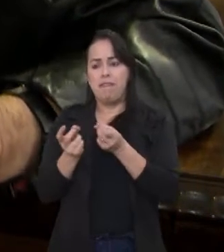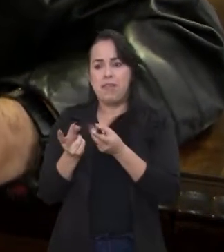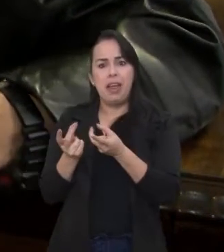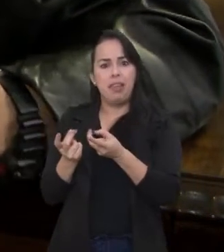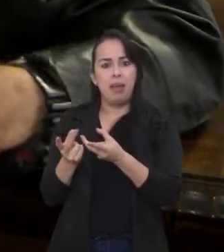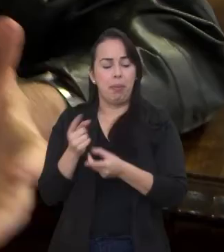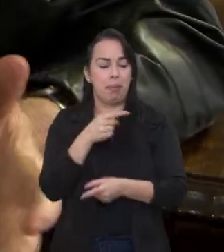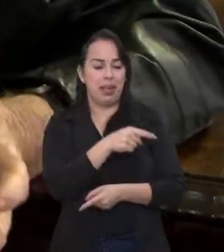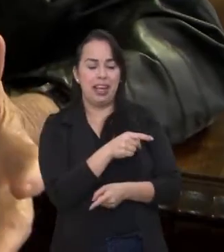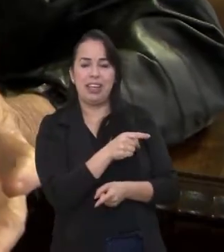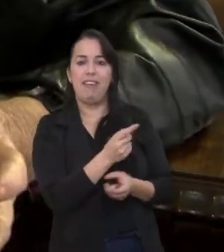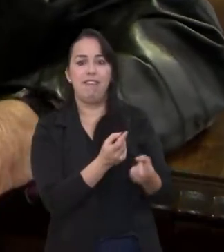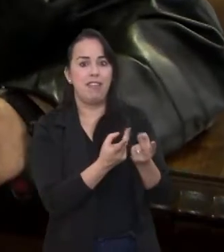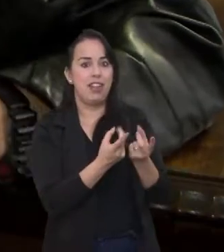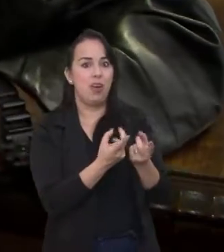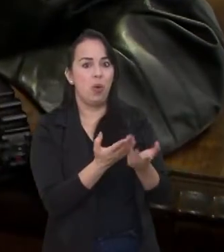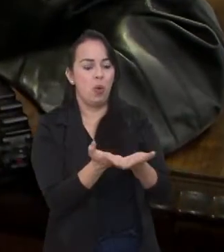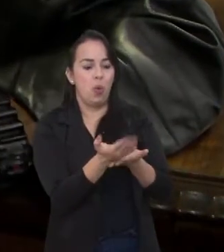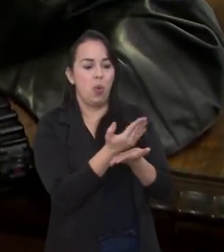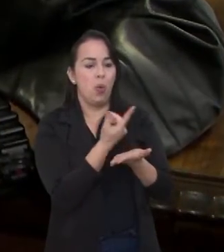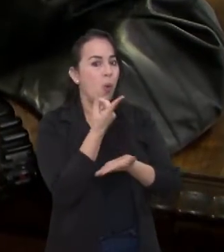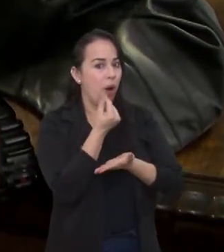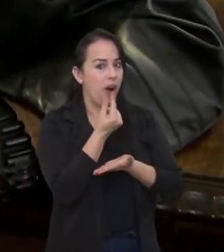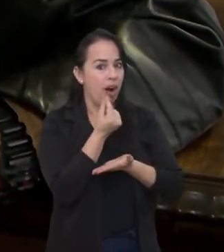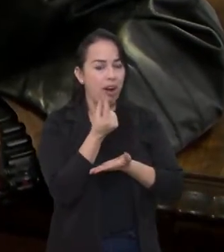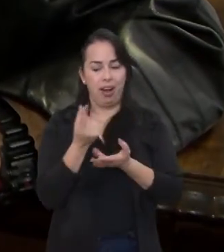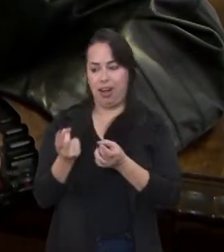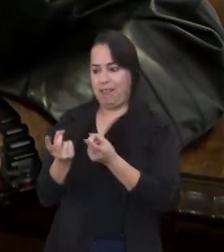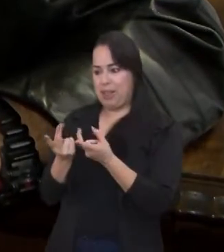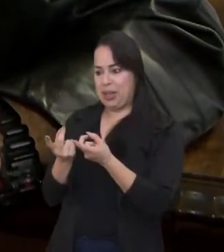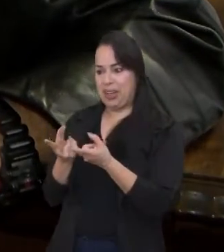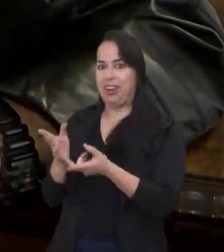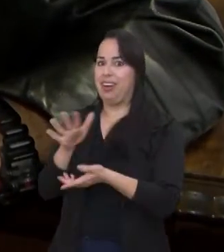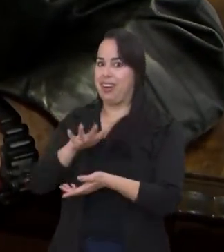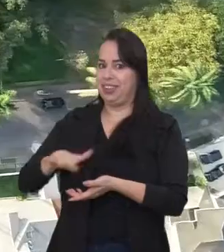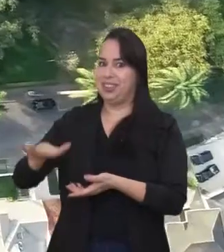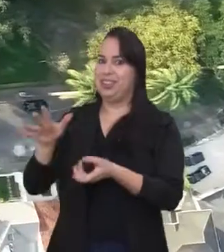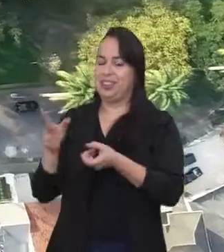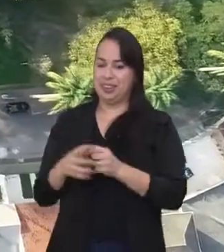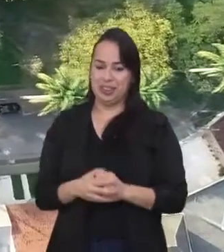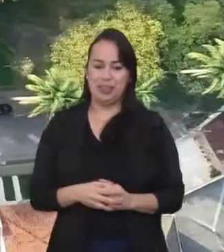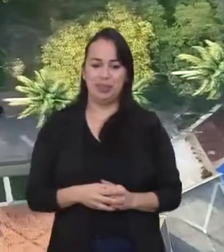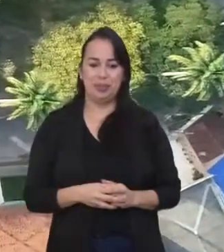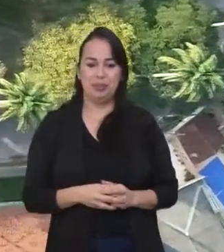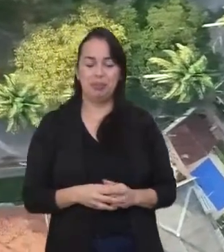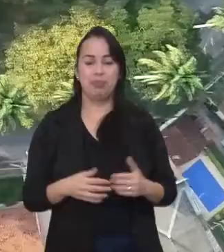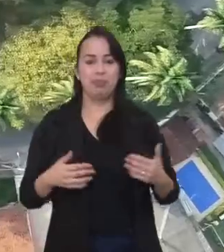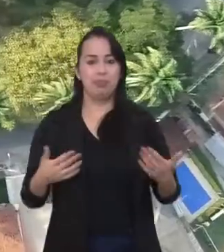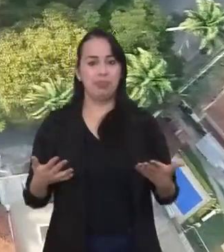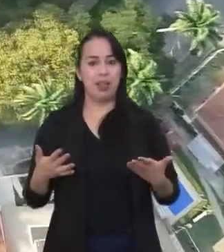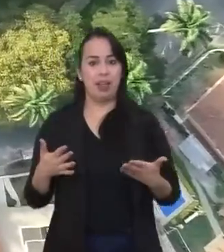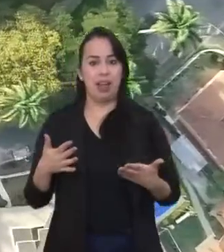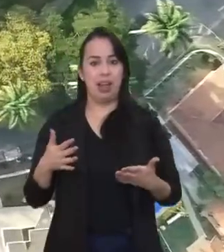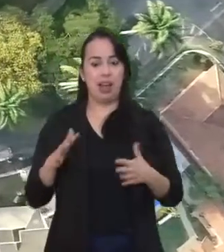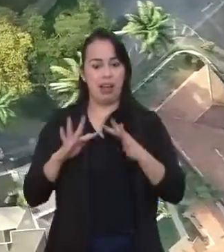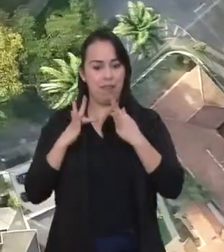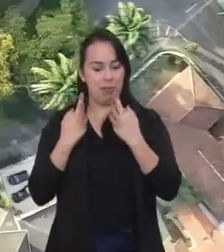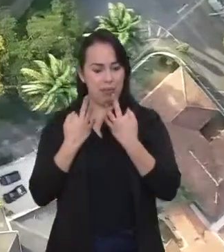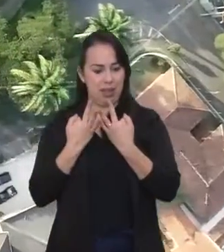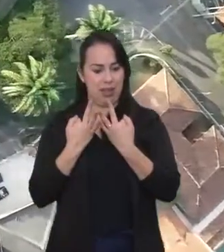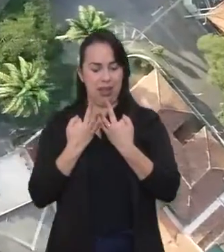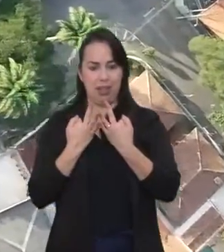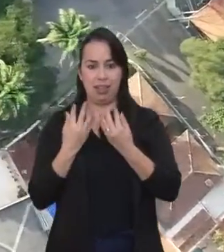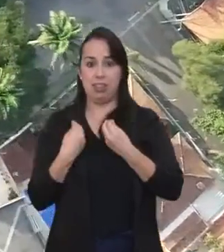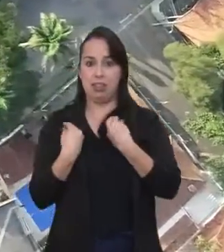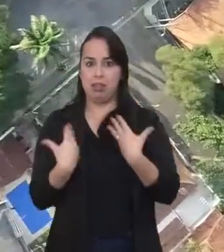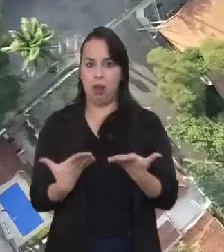loteamento que deu dinheiro, etc. Então, vamos fazer um outro loteamento. Daí saiu o Esplanada propriamente dito. Os Martins doaram um lote que